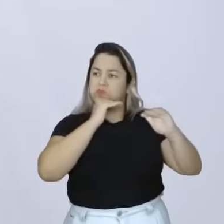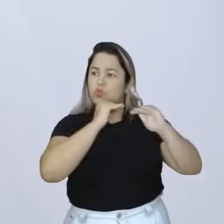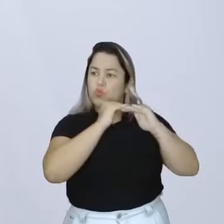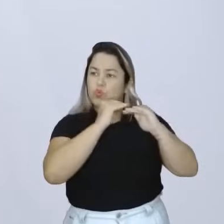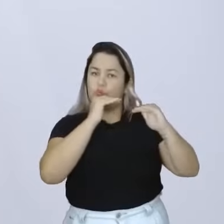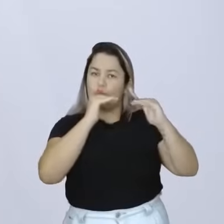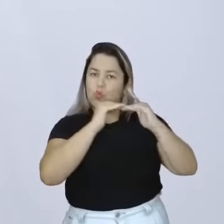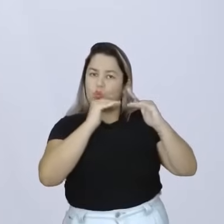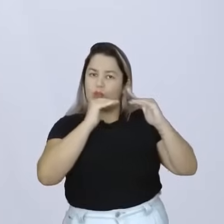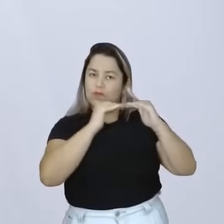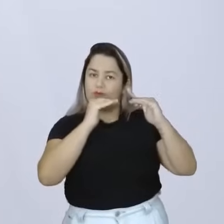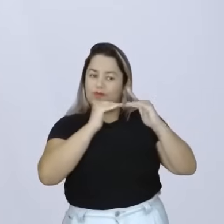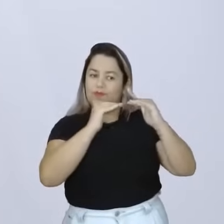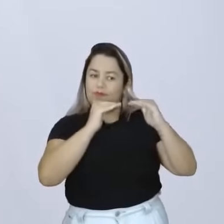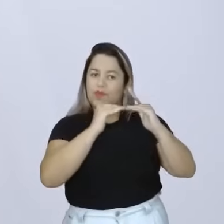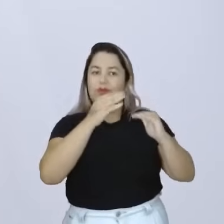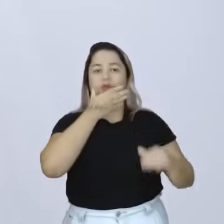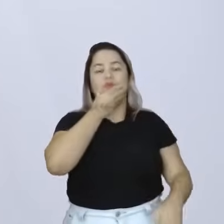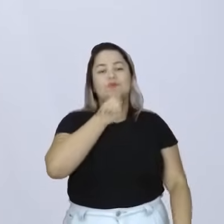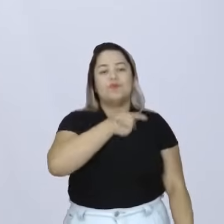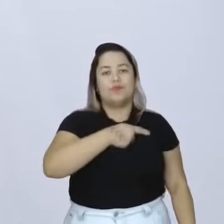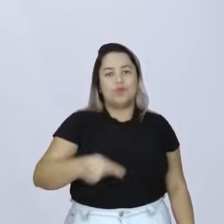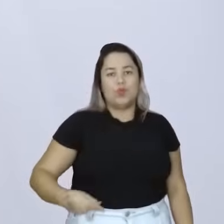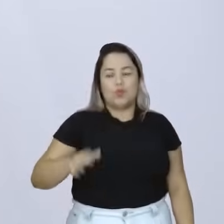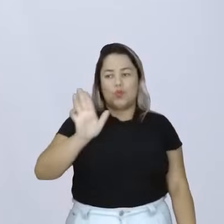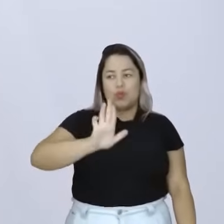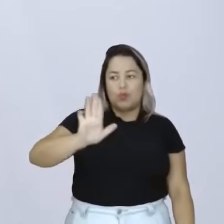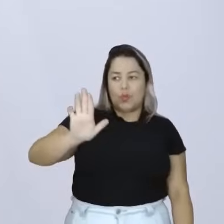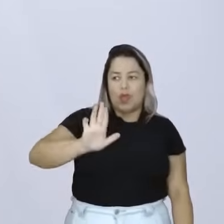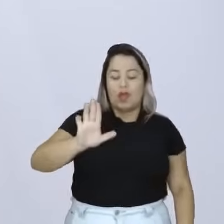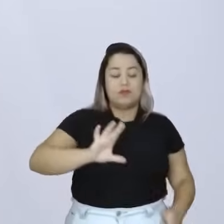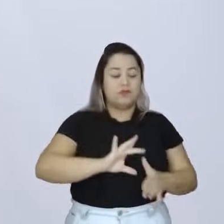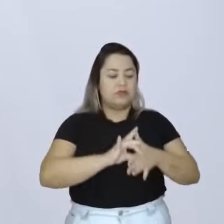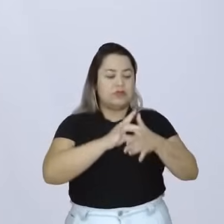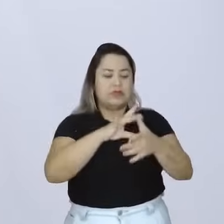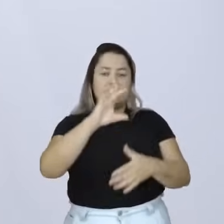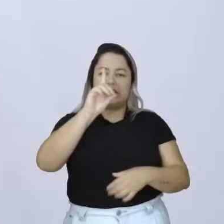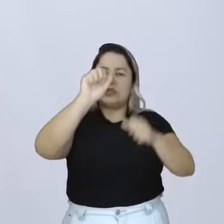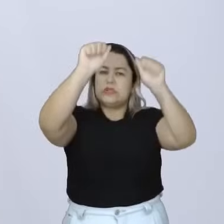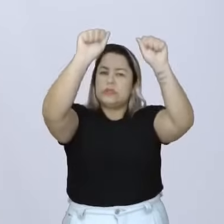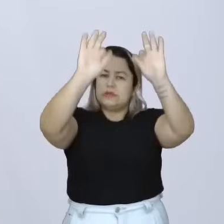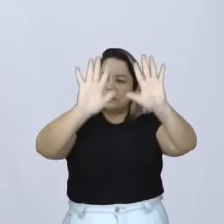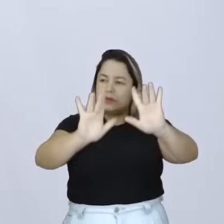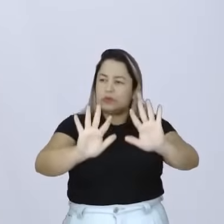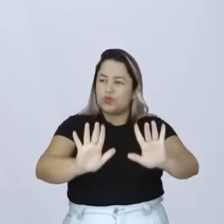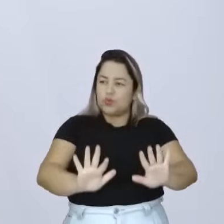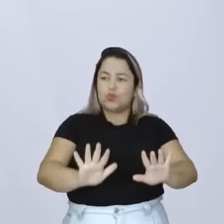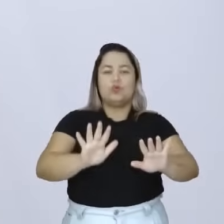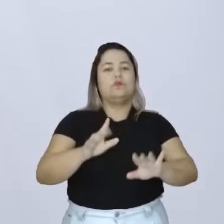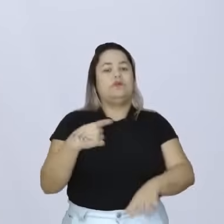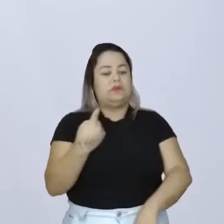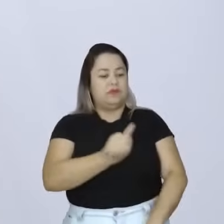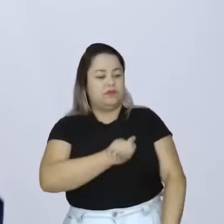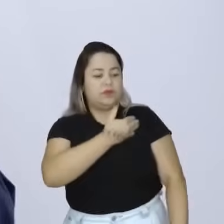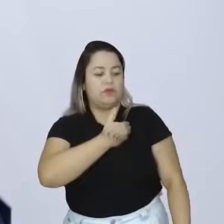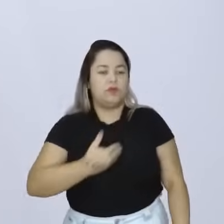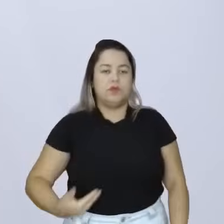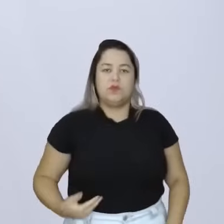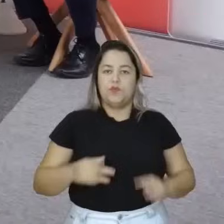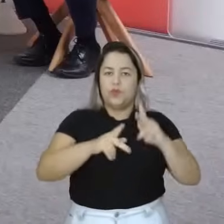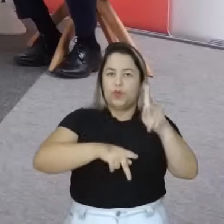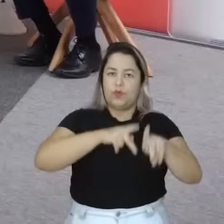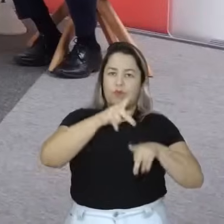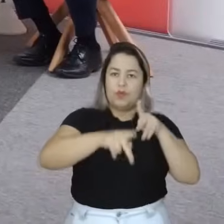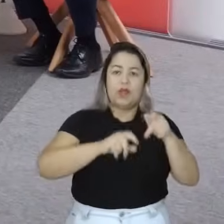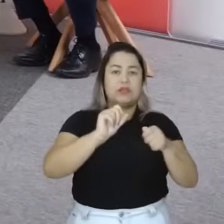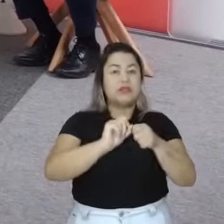presidente Lula está liderando. Então, que Deus nos abençoe, nós governo e nós povo, para a gente fazer